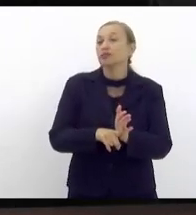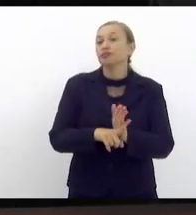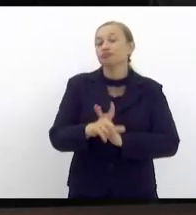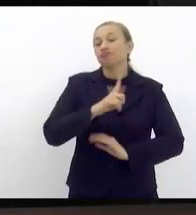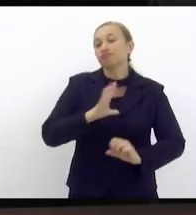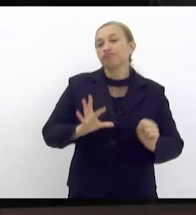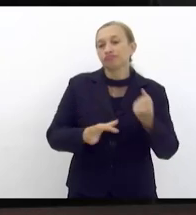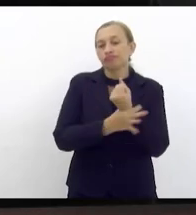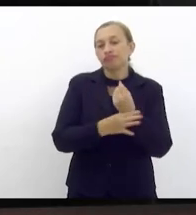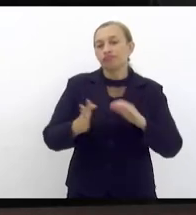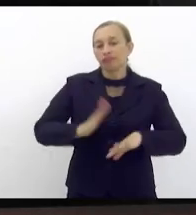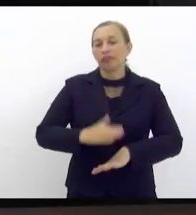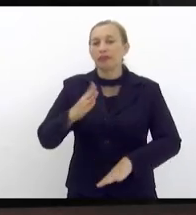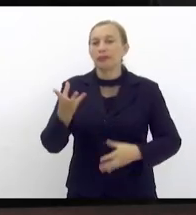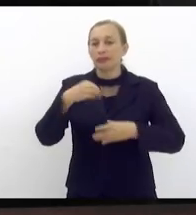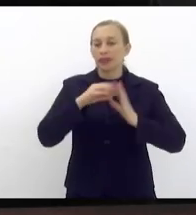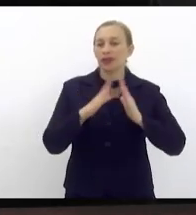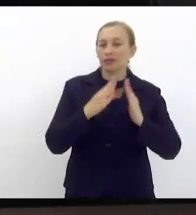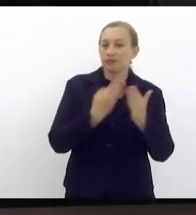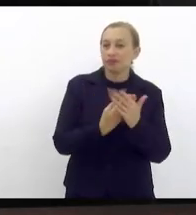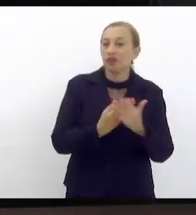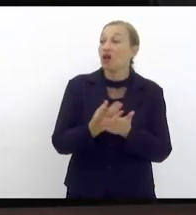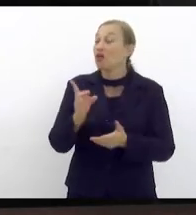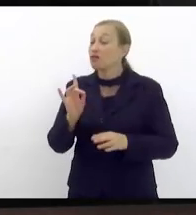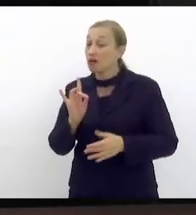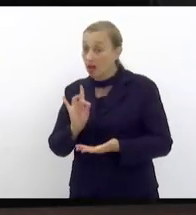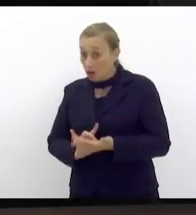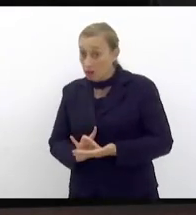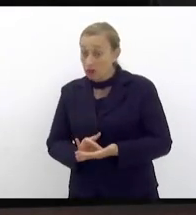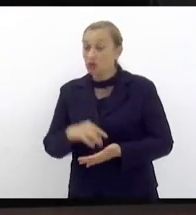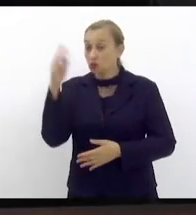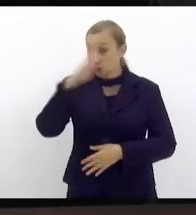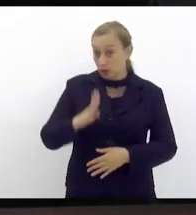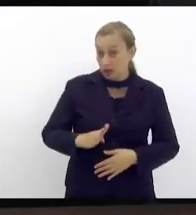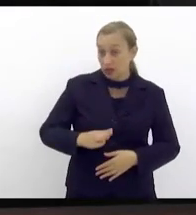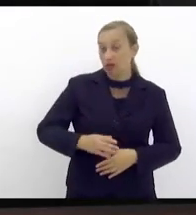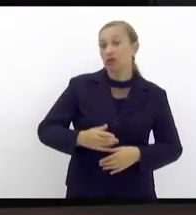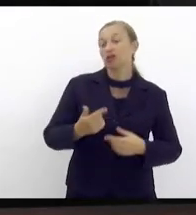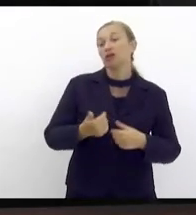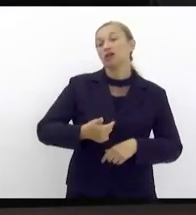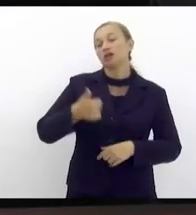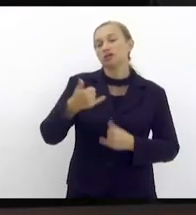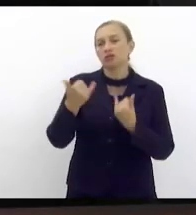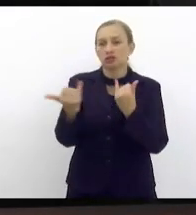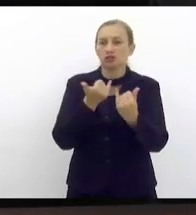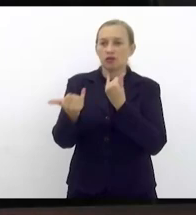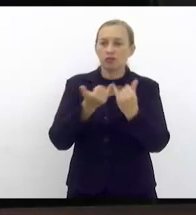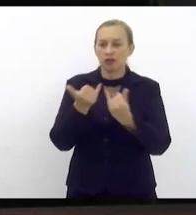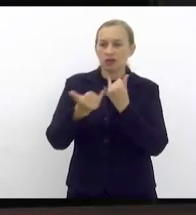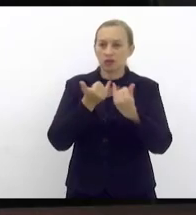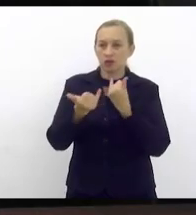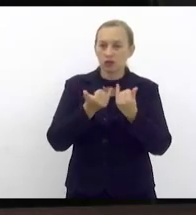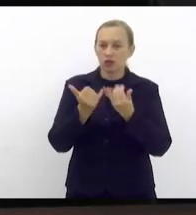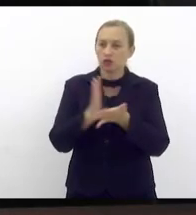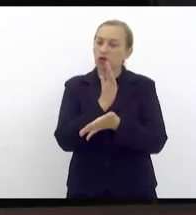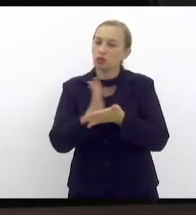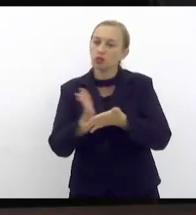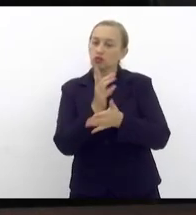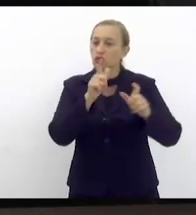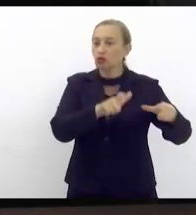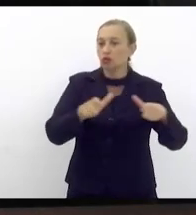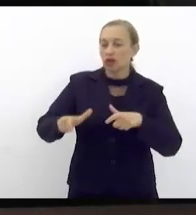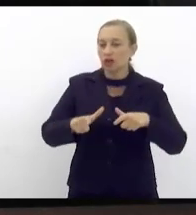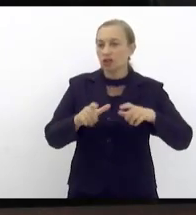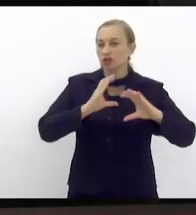segurança maior em nossas escolas porque realmente o Brasil hoje segundo pesquisa divulgada em alguns veículos de comunicação como da organização